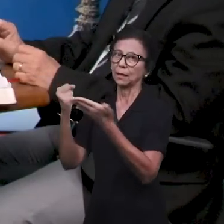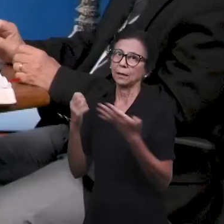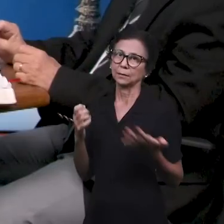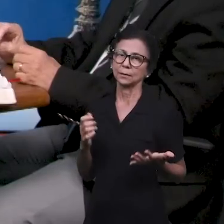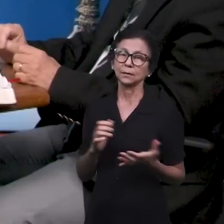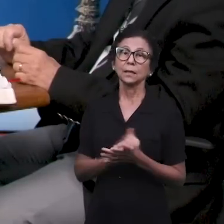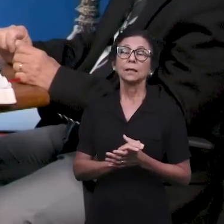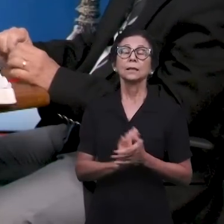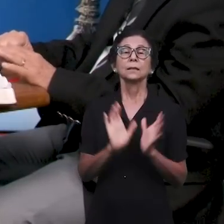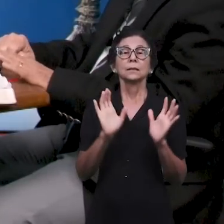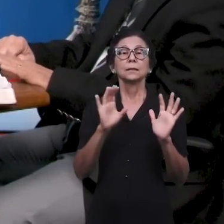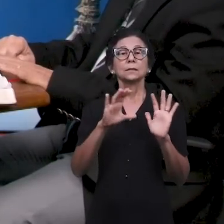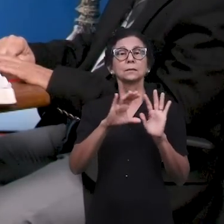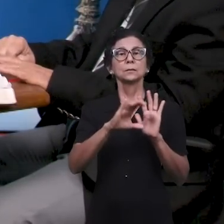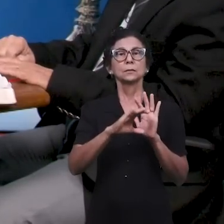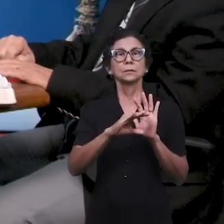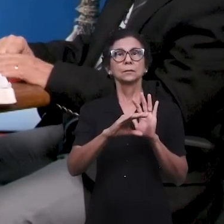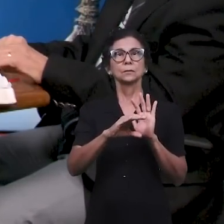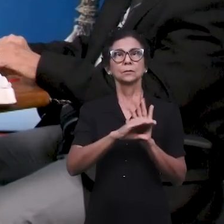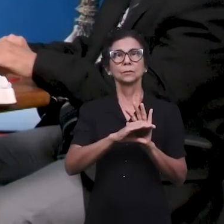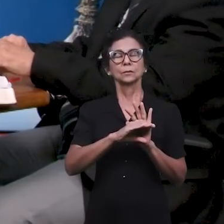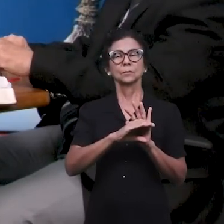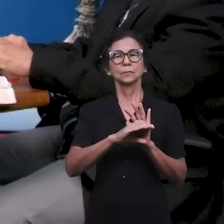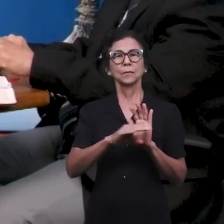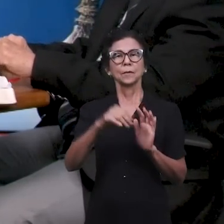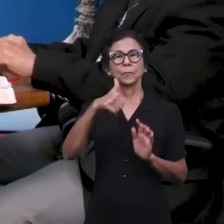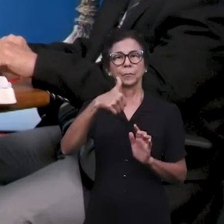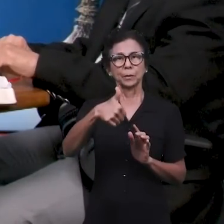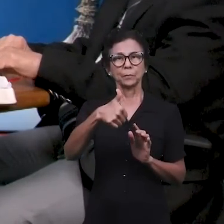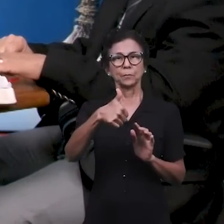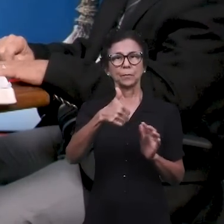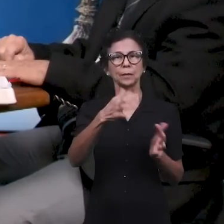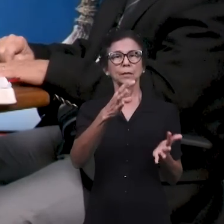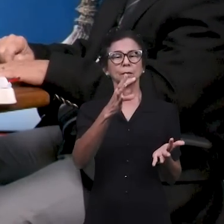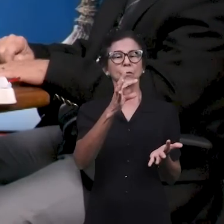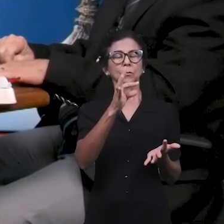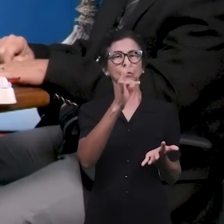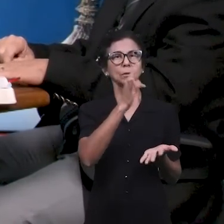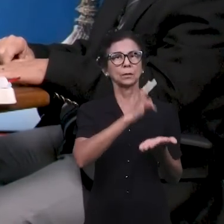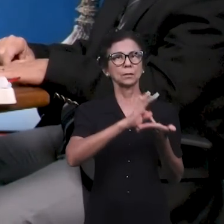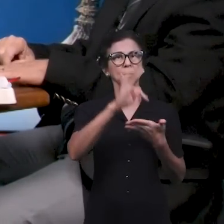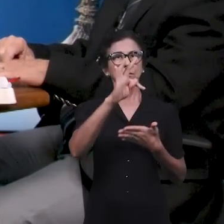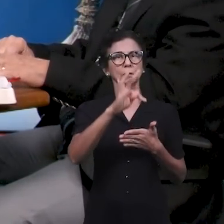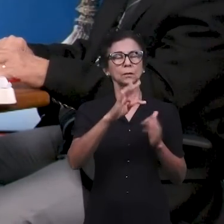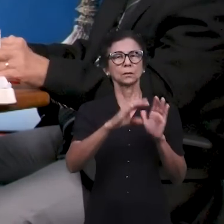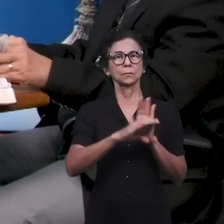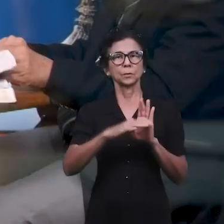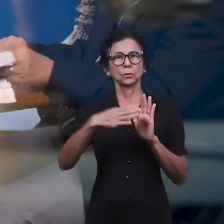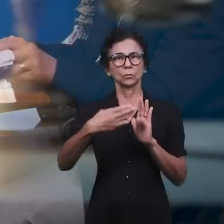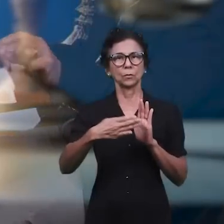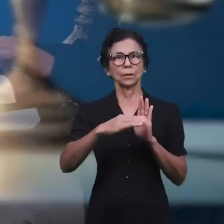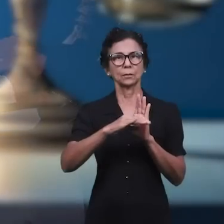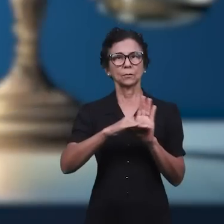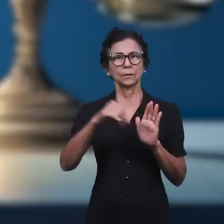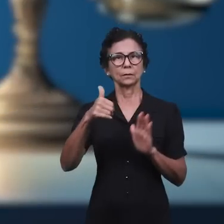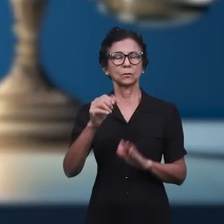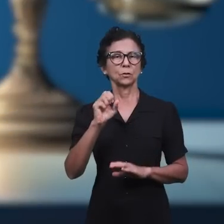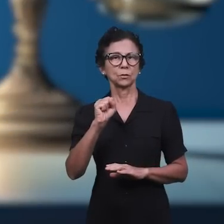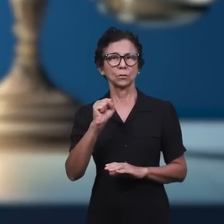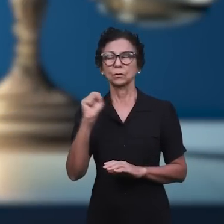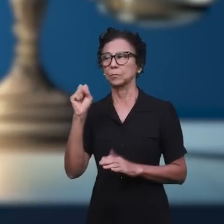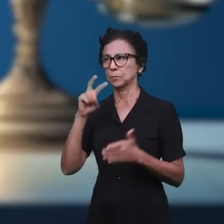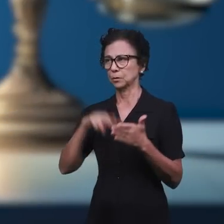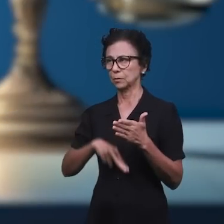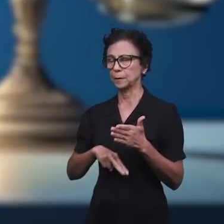o capítulo 4, né? Capítulo 4, verso 18. Né? 1 Tessalonicenses 4, 18. 4, 18, Posso ler? Por favor. Vou